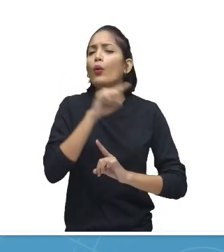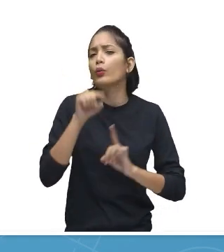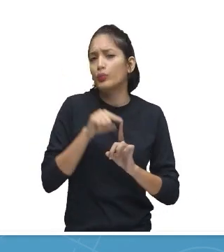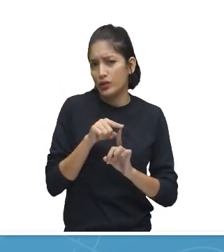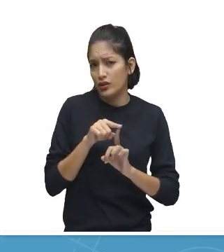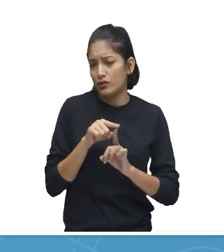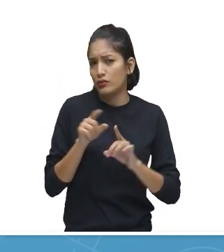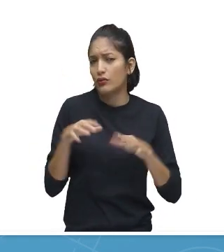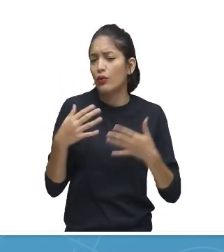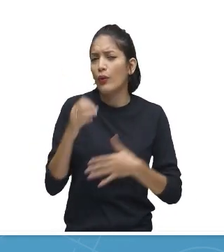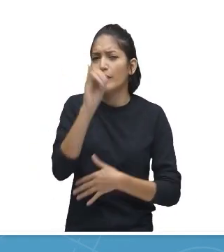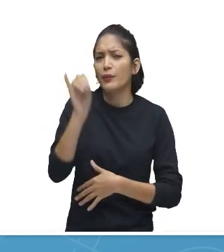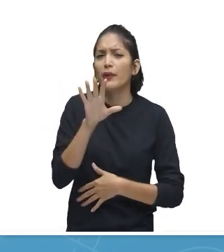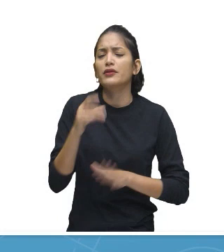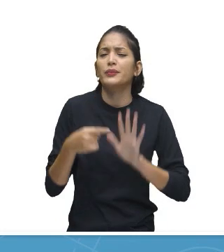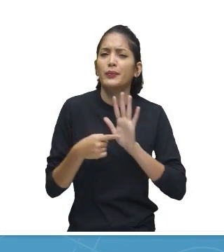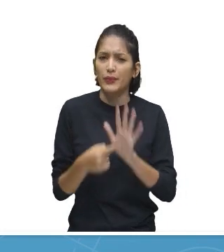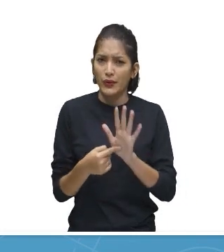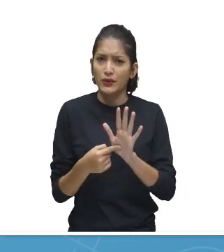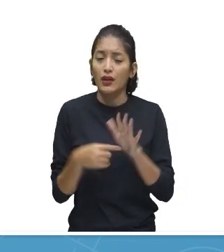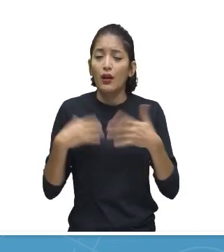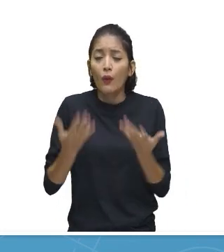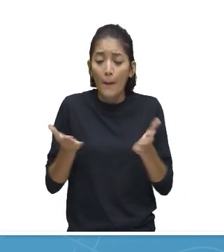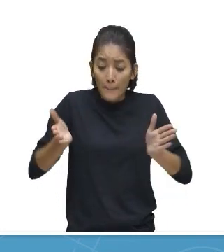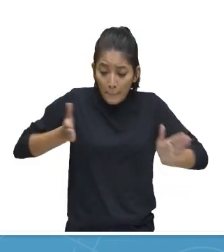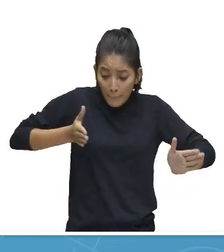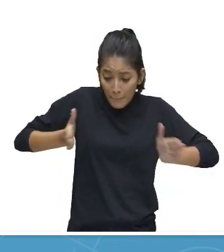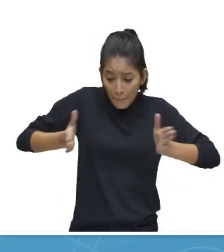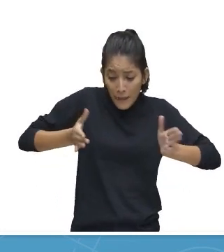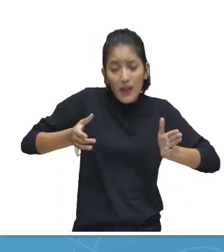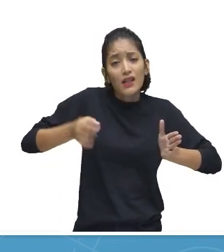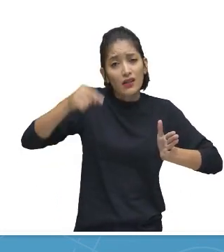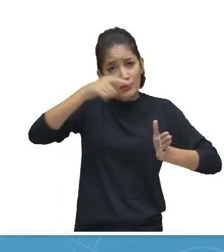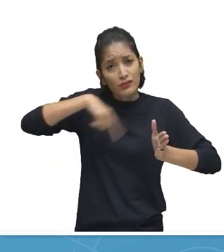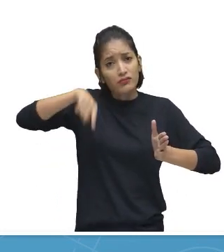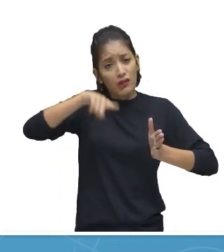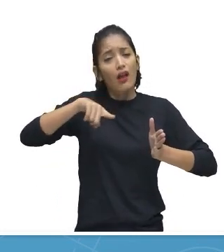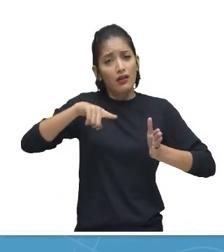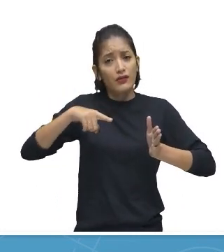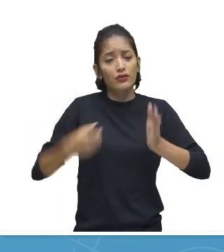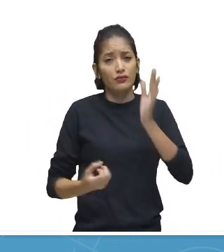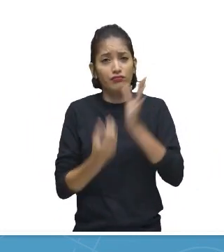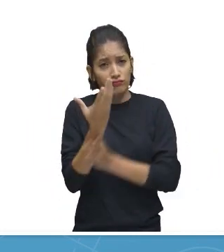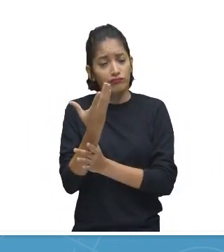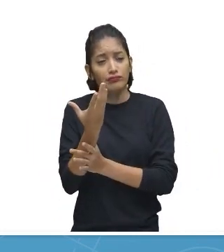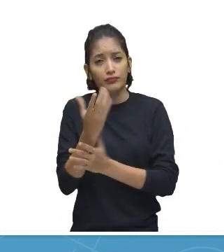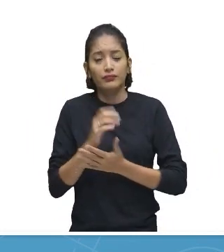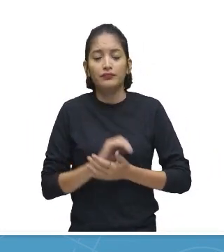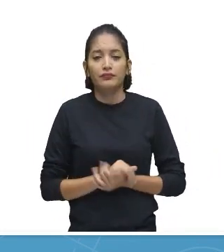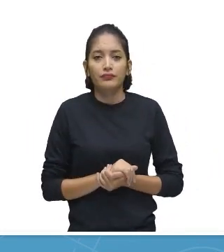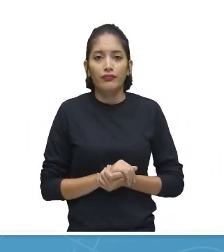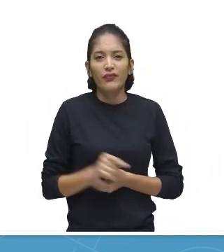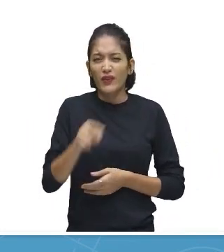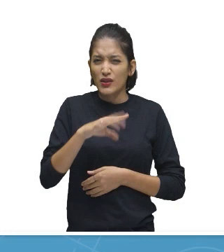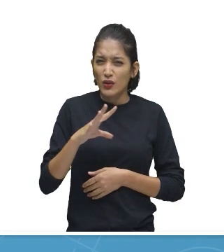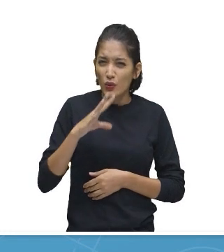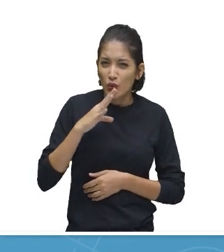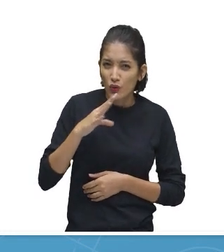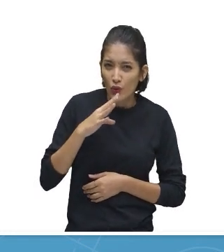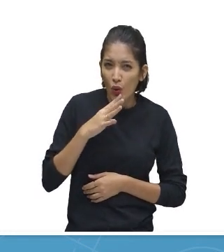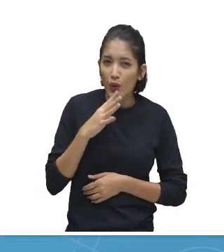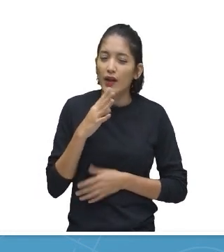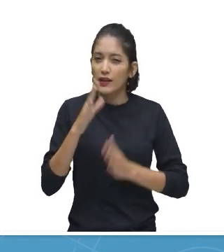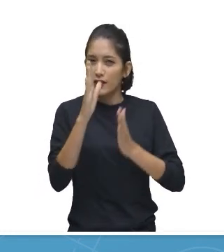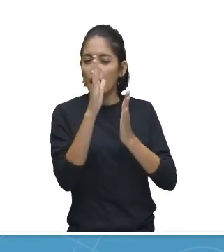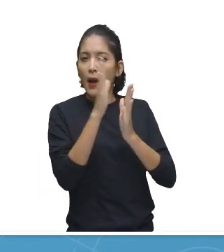essas imagens expressam? Em que períodos elas foram produzidas? E você conhece alguma pintura atual que tem